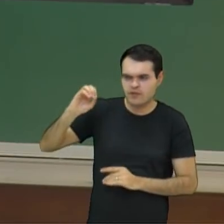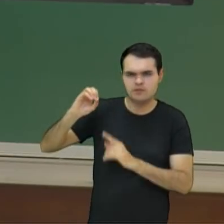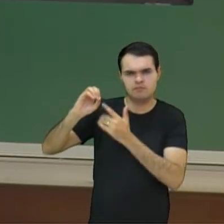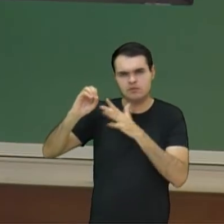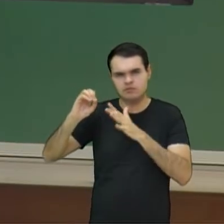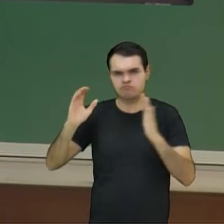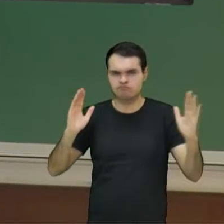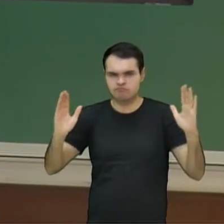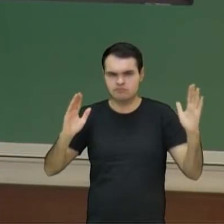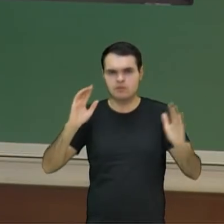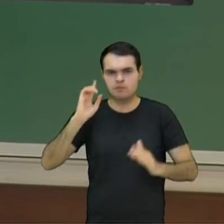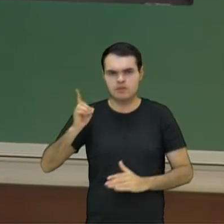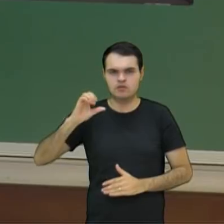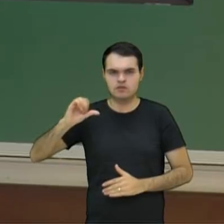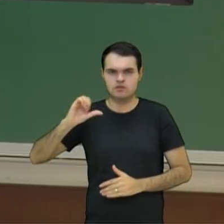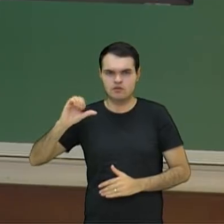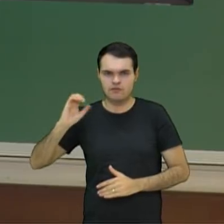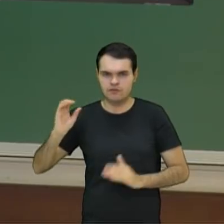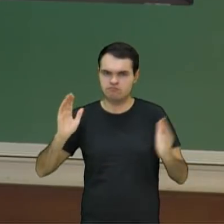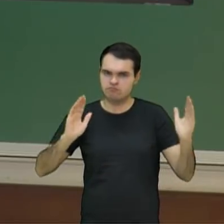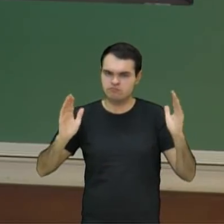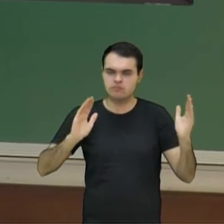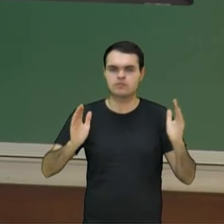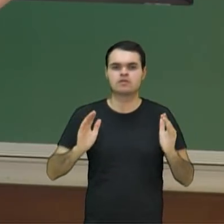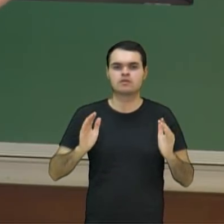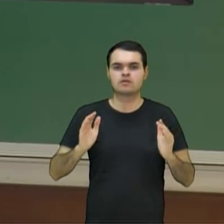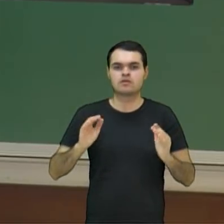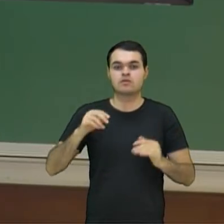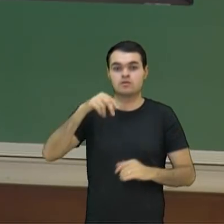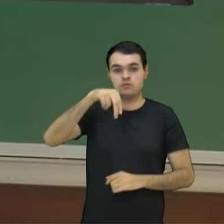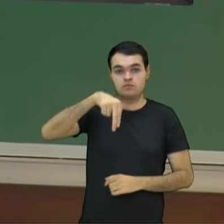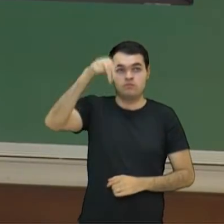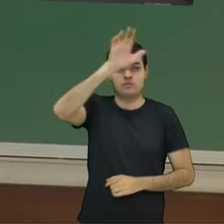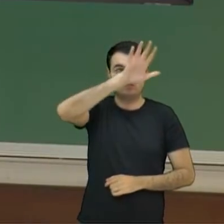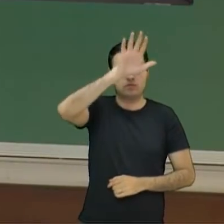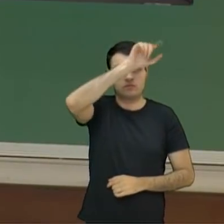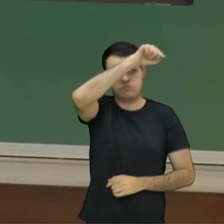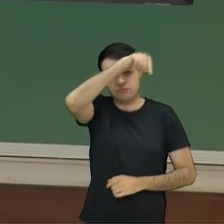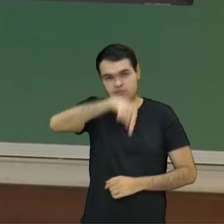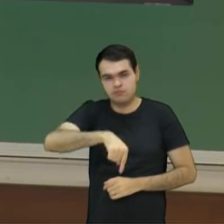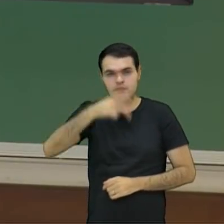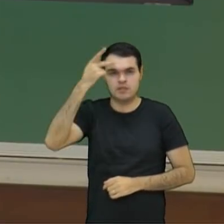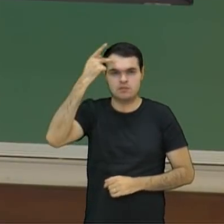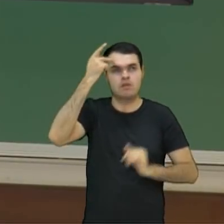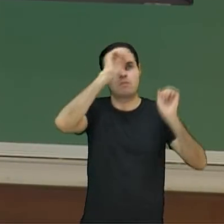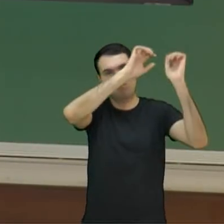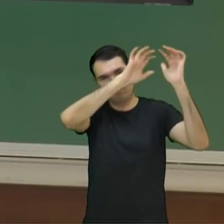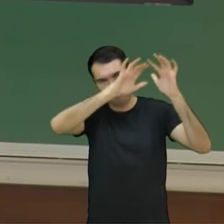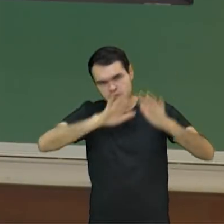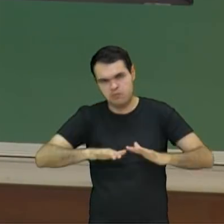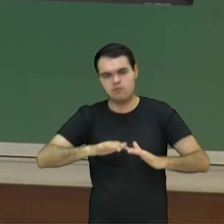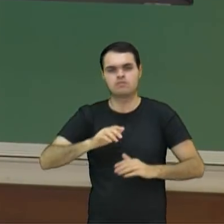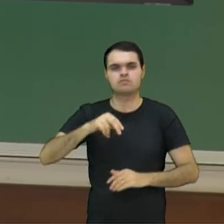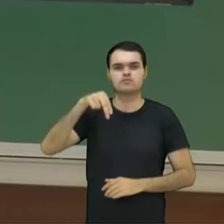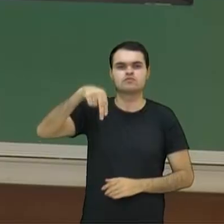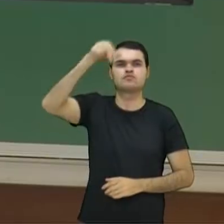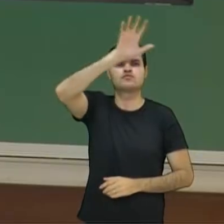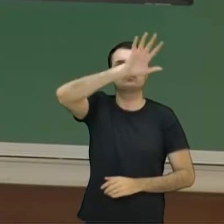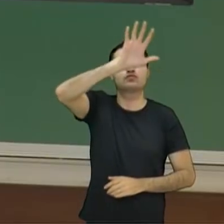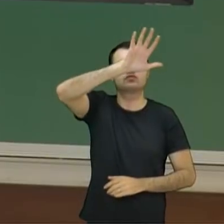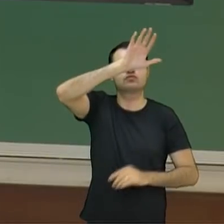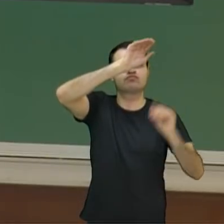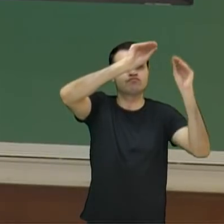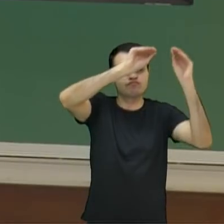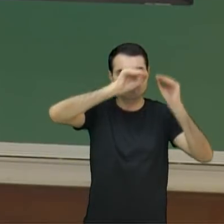de 1990, do Nordeste para o Sudeste, para São Paulo, a gente... Essa migração do Nordeste para o